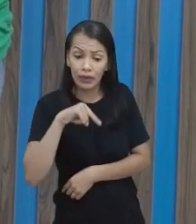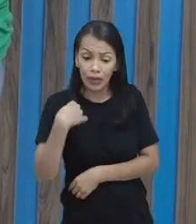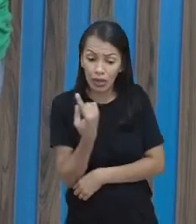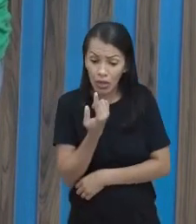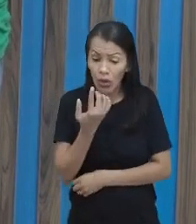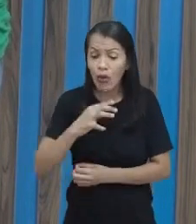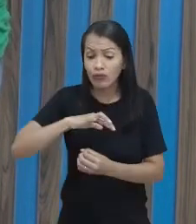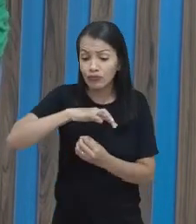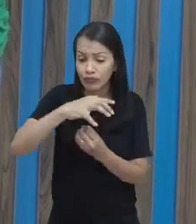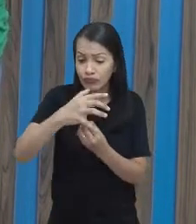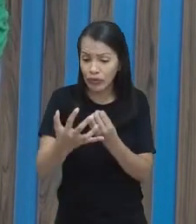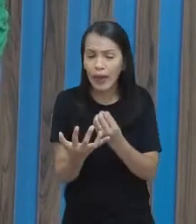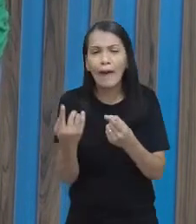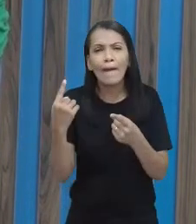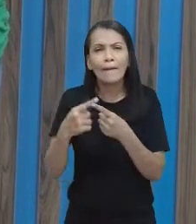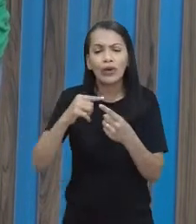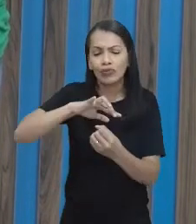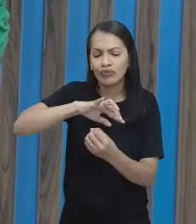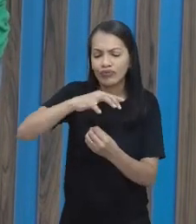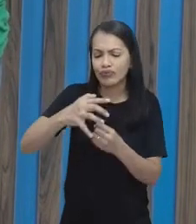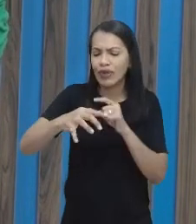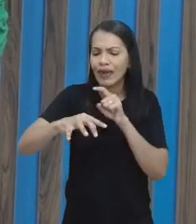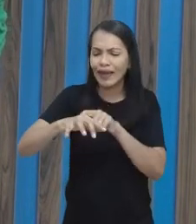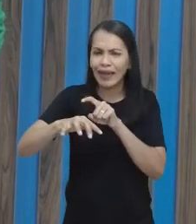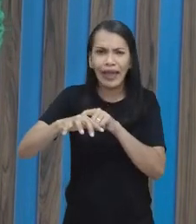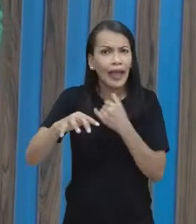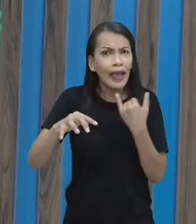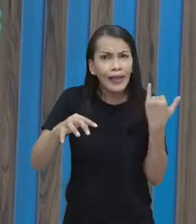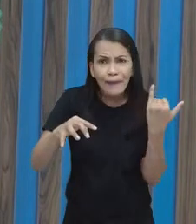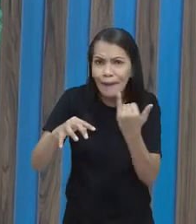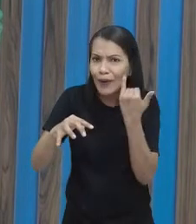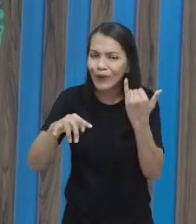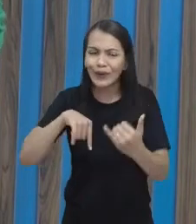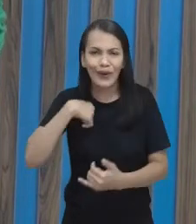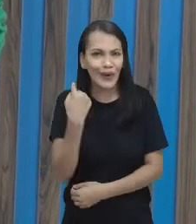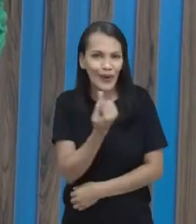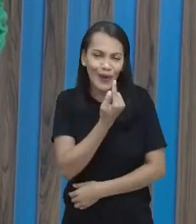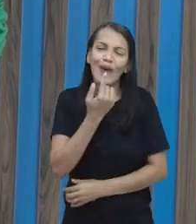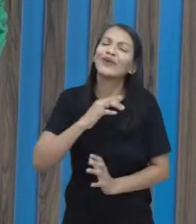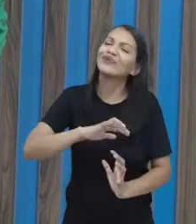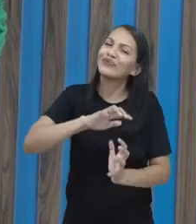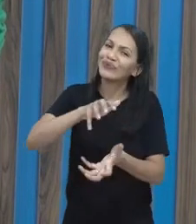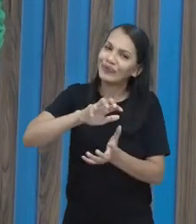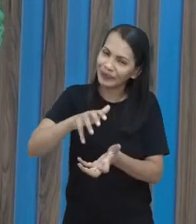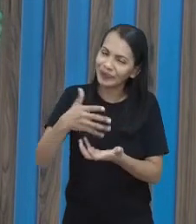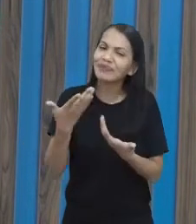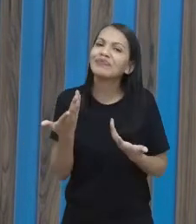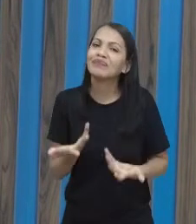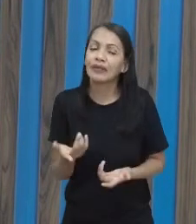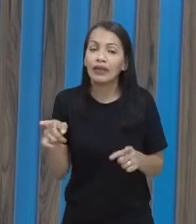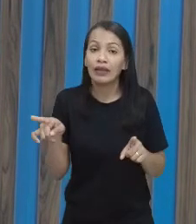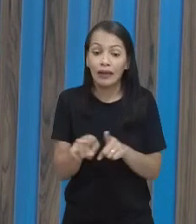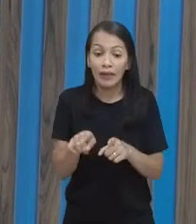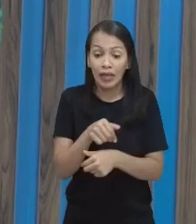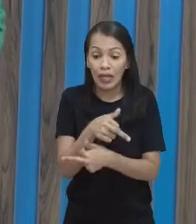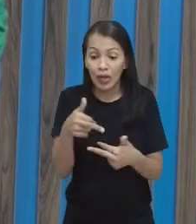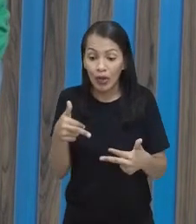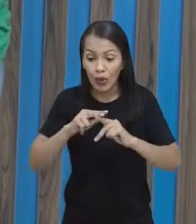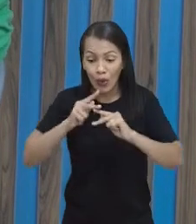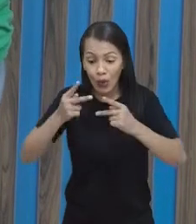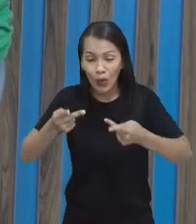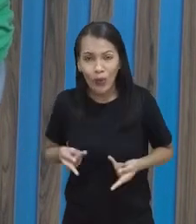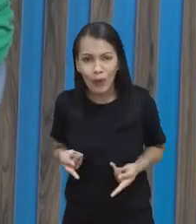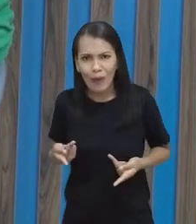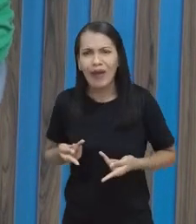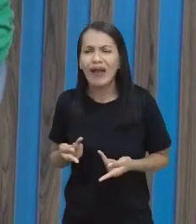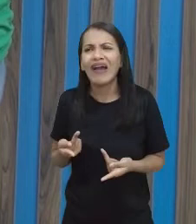eles mantêm a temperatura do nosso planeta, mas em exagero, né? Com essa questão das atividades humanas